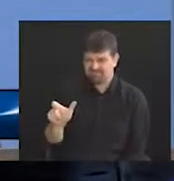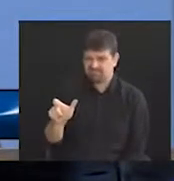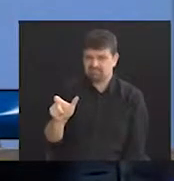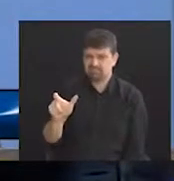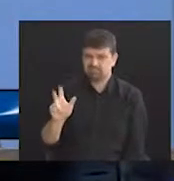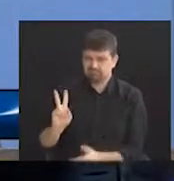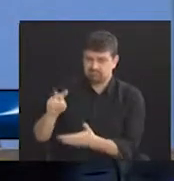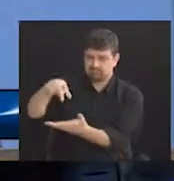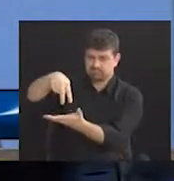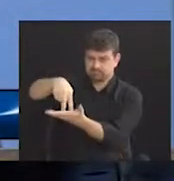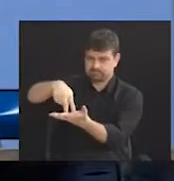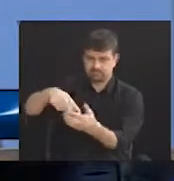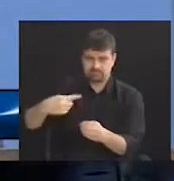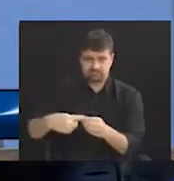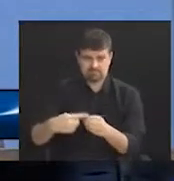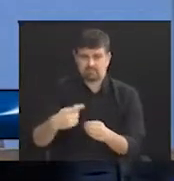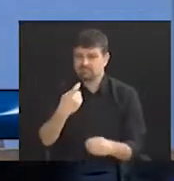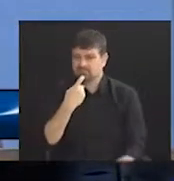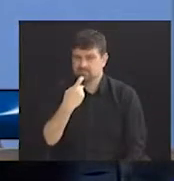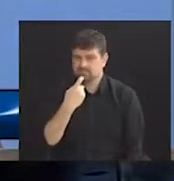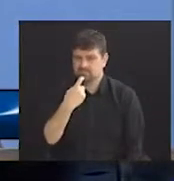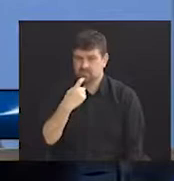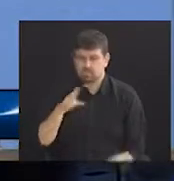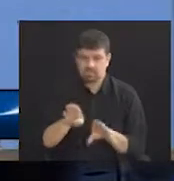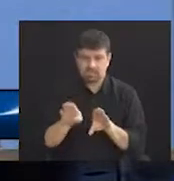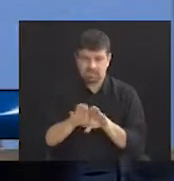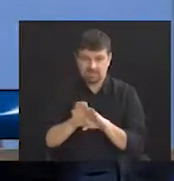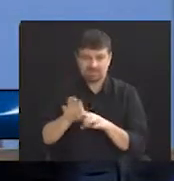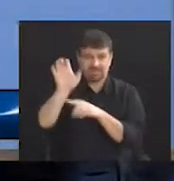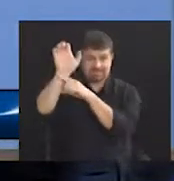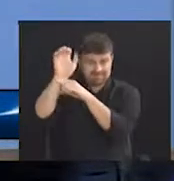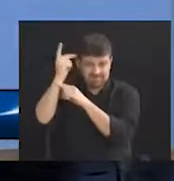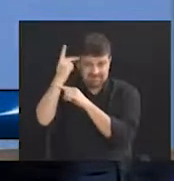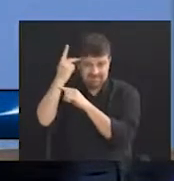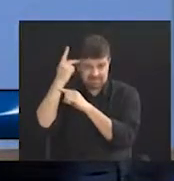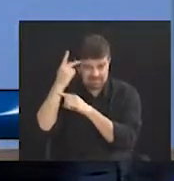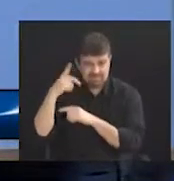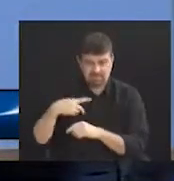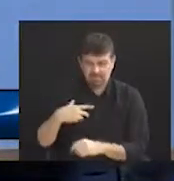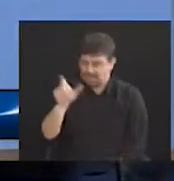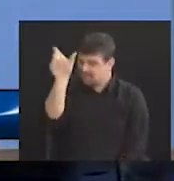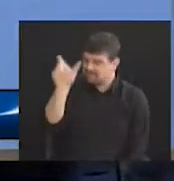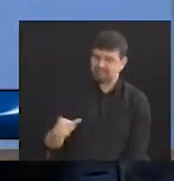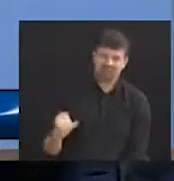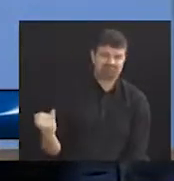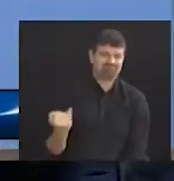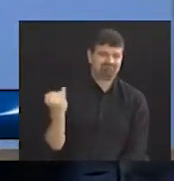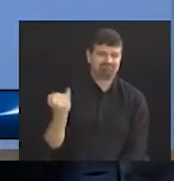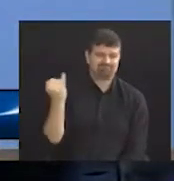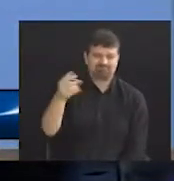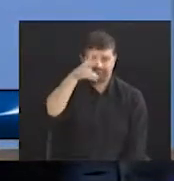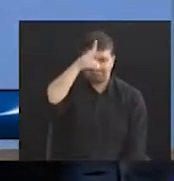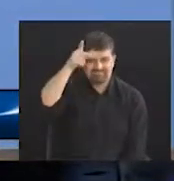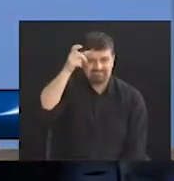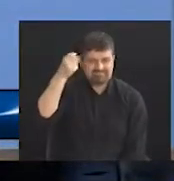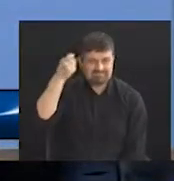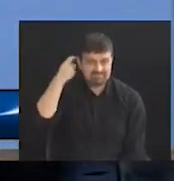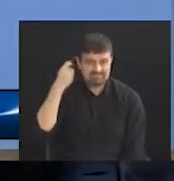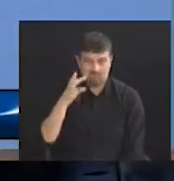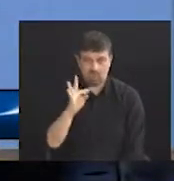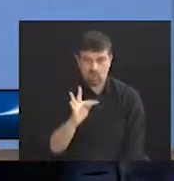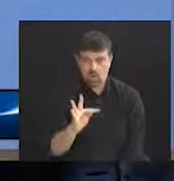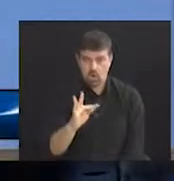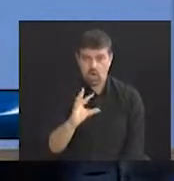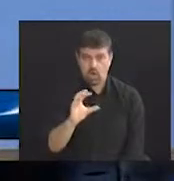nós não apenas o município de campinas mas o nosso estado do nosso país é muito promissora